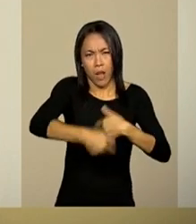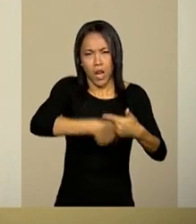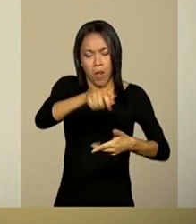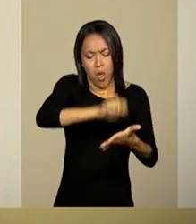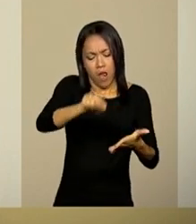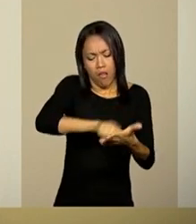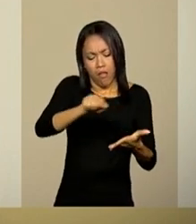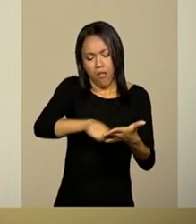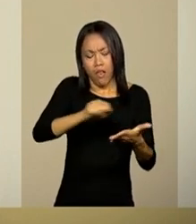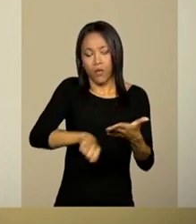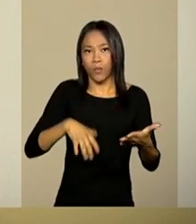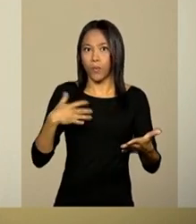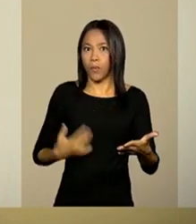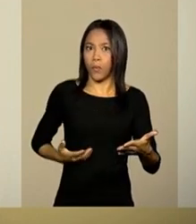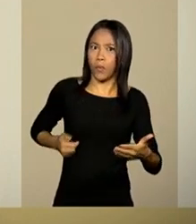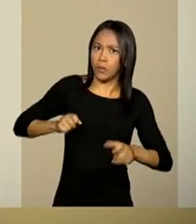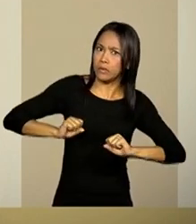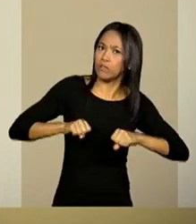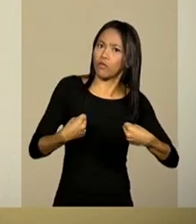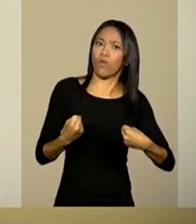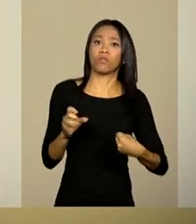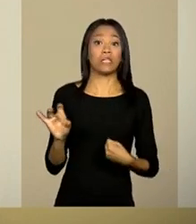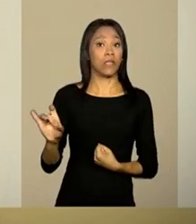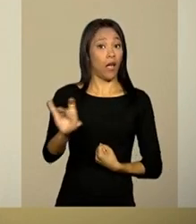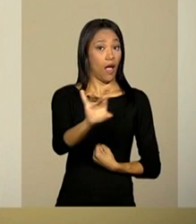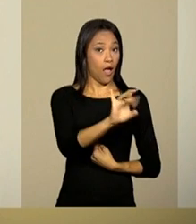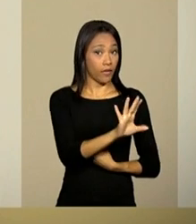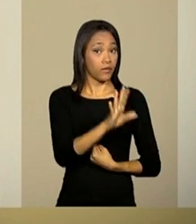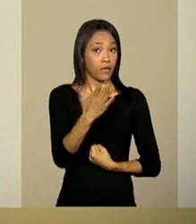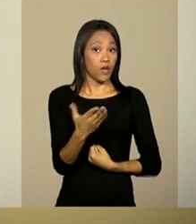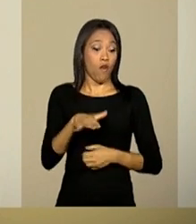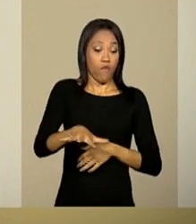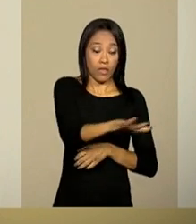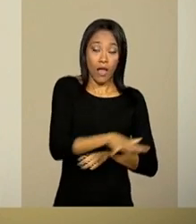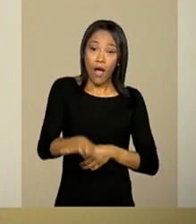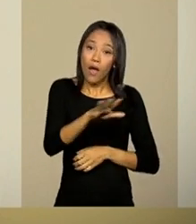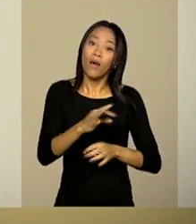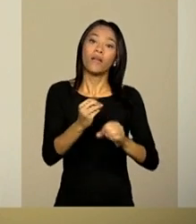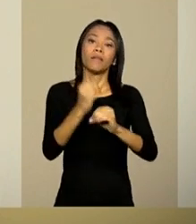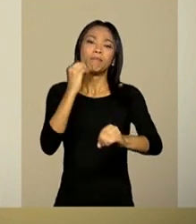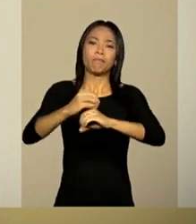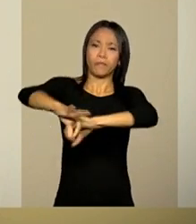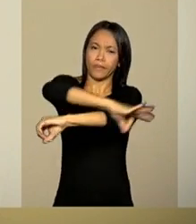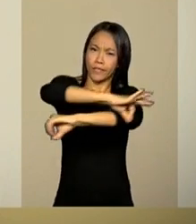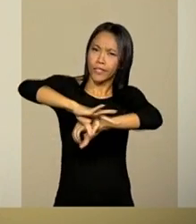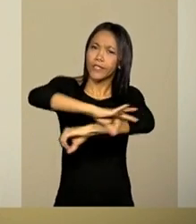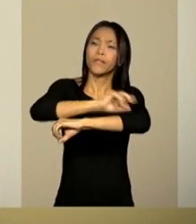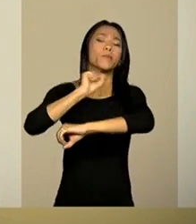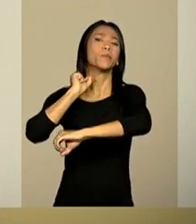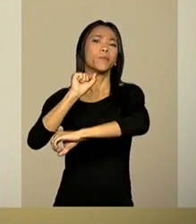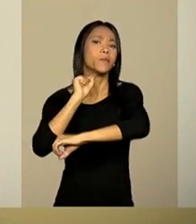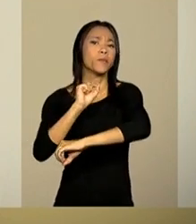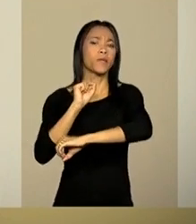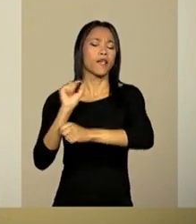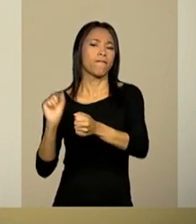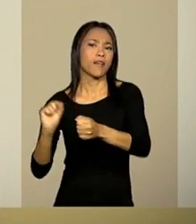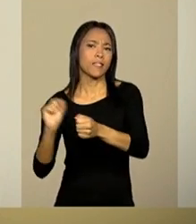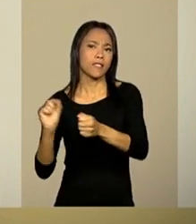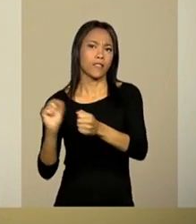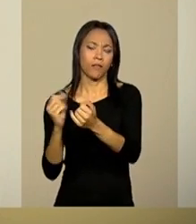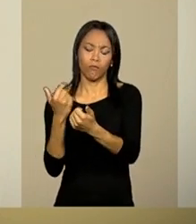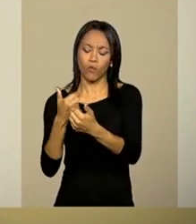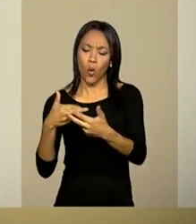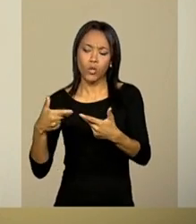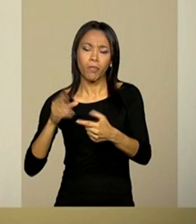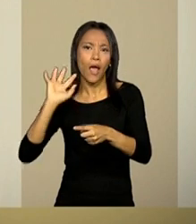exige muito esforço de cada um no caso da engenharia por exemplo exige o desenvolvimento de produtos para